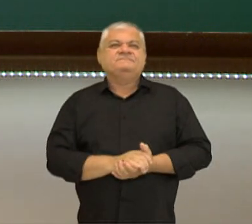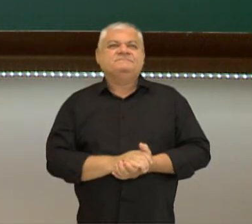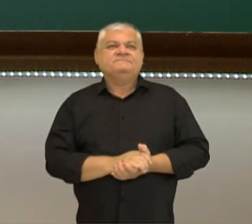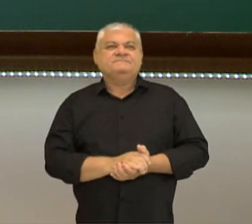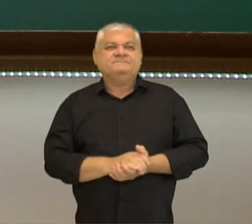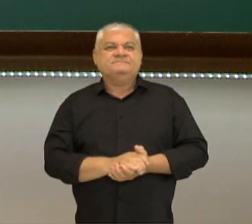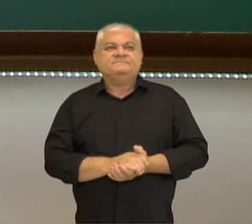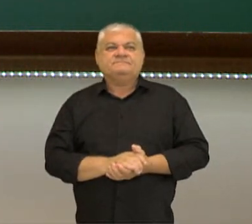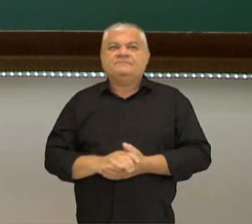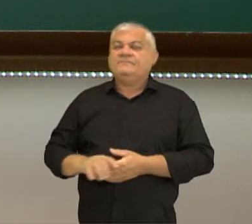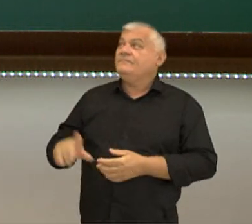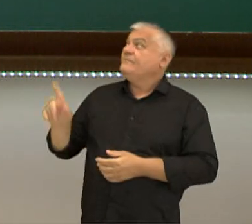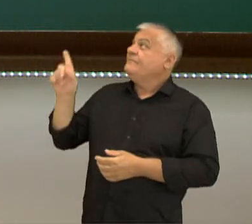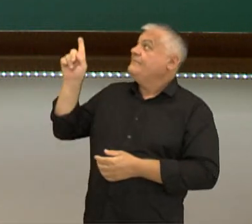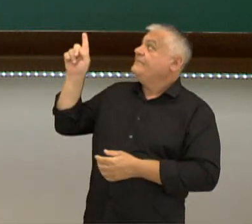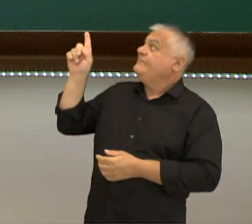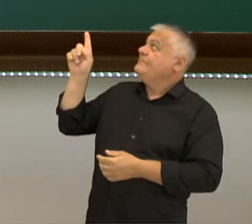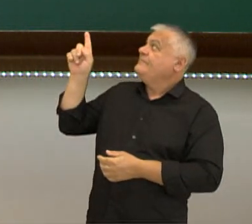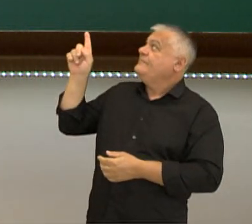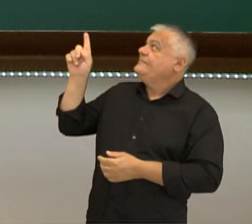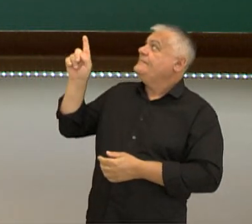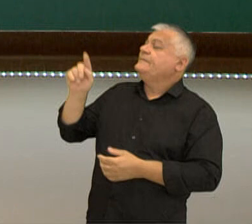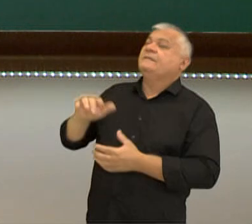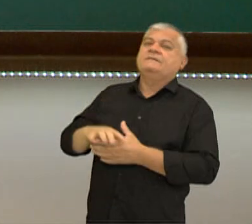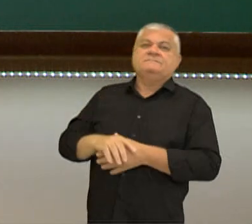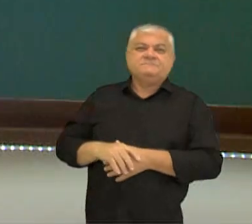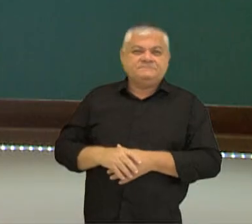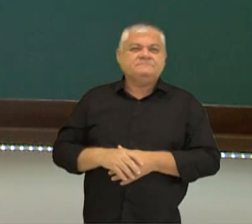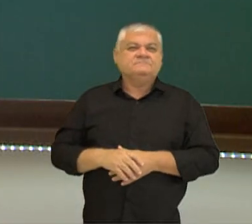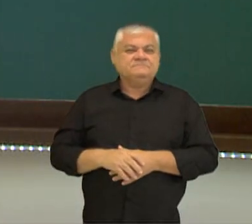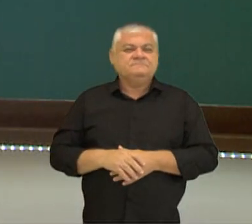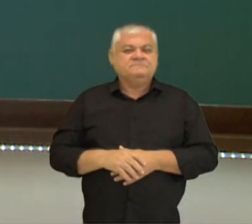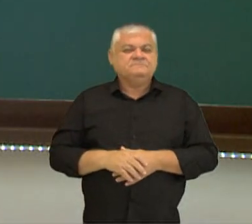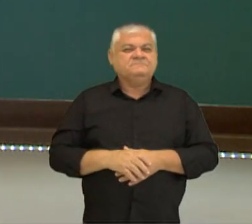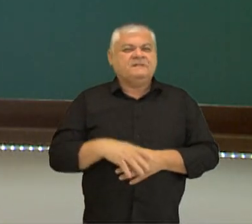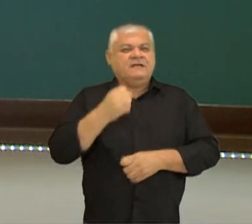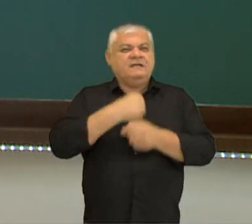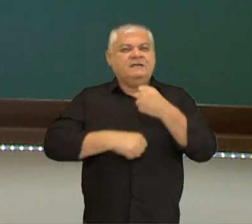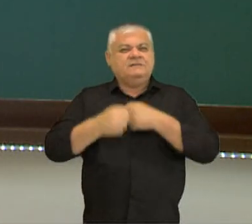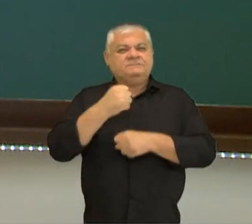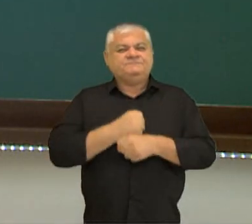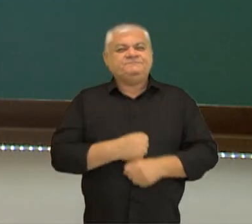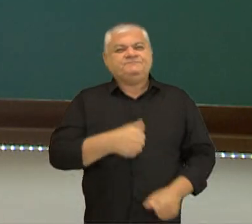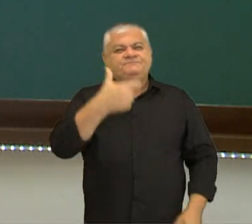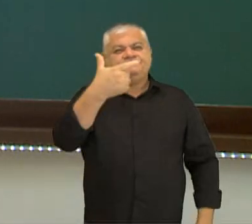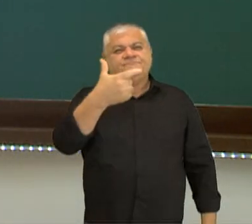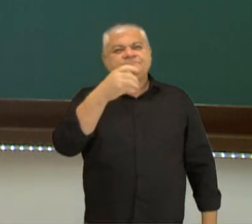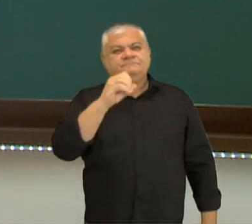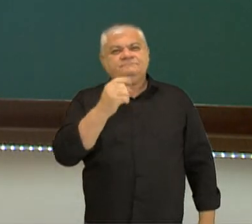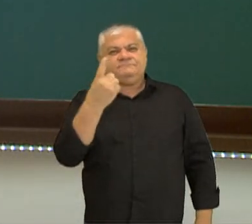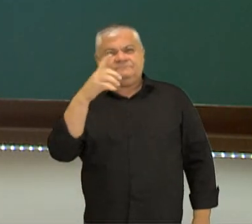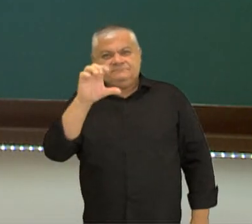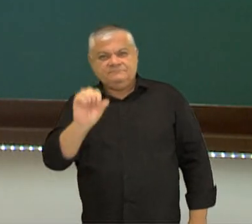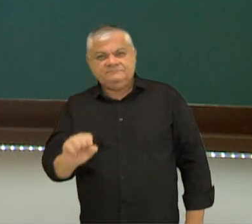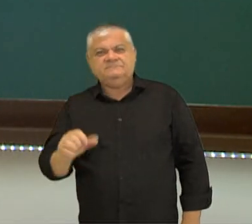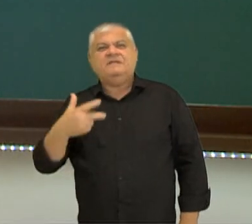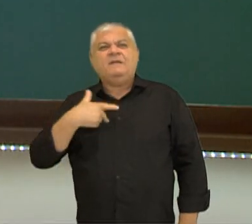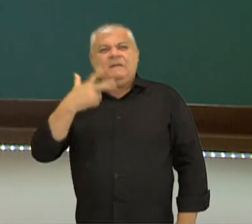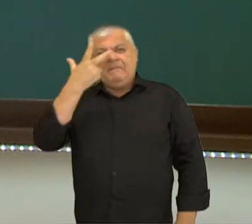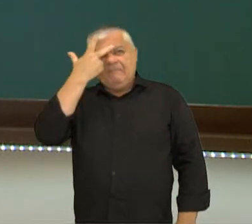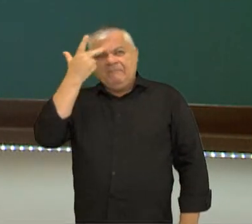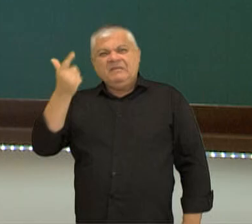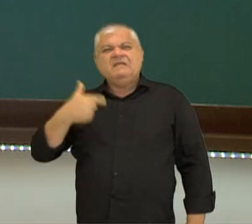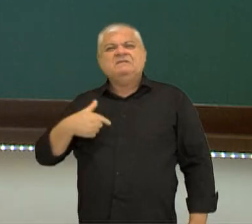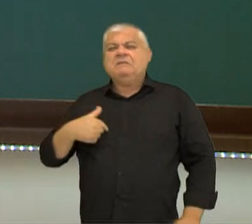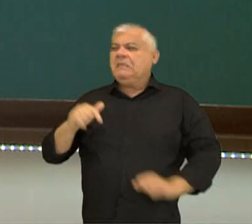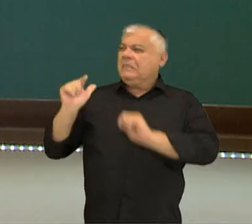Então esse grafite aqui do Banksy, ele foi vandalizado em 2019. Então essa obra, ele se inspirou na obra de Verne, né,